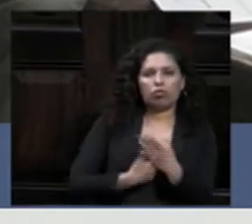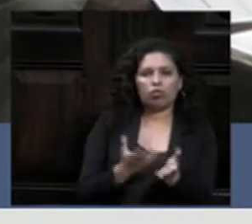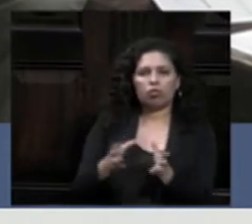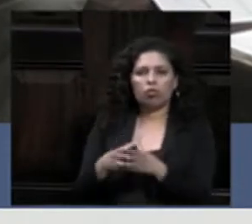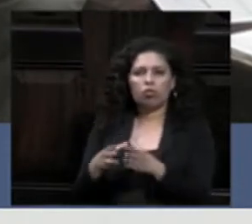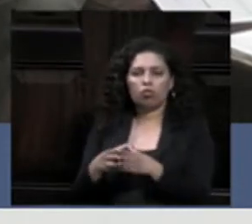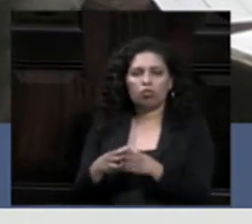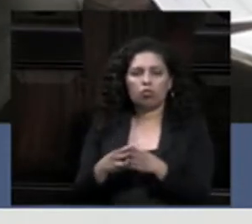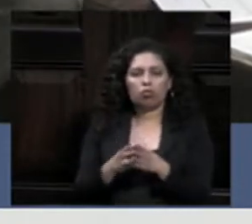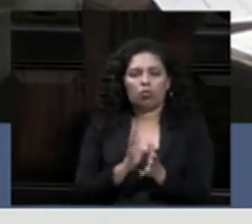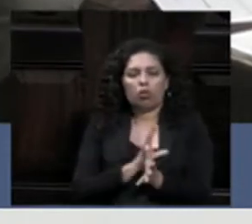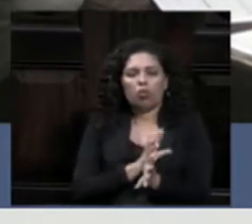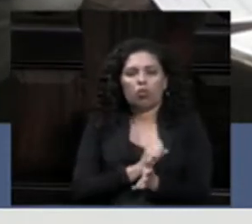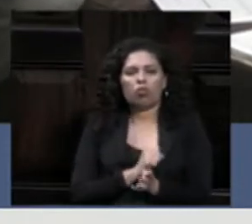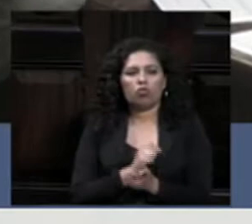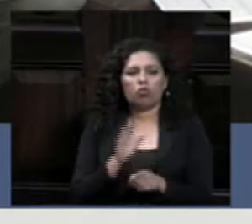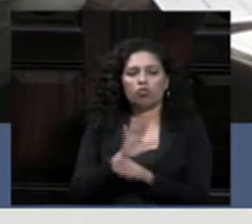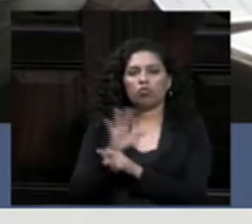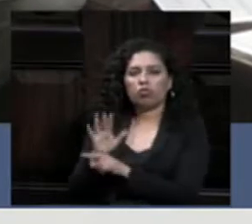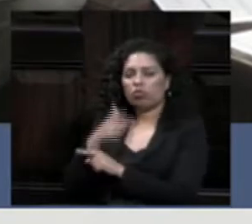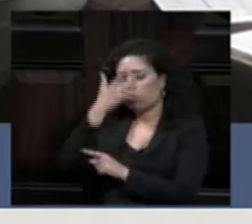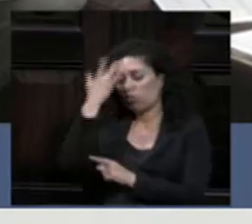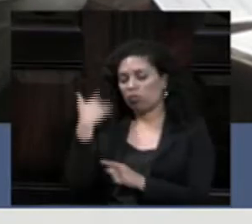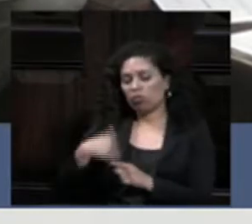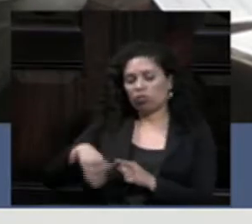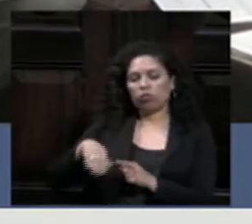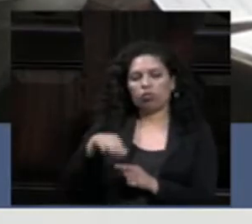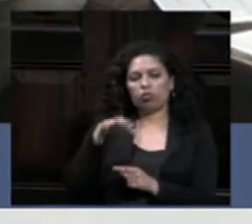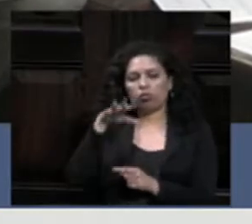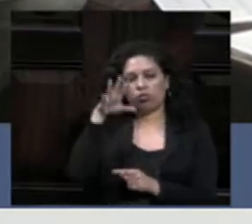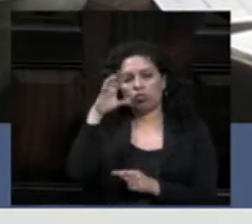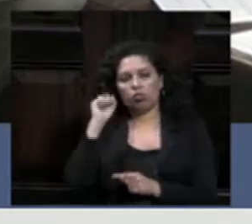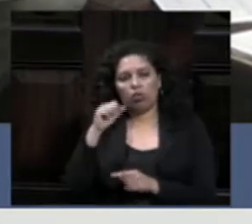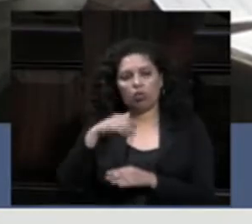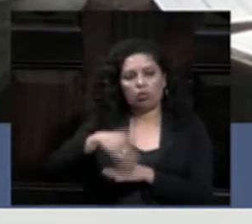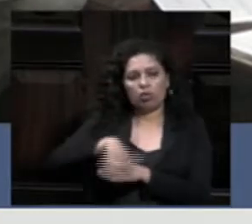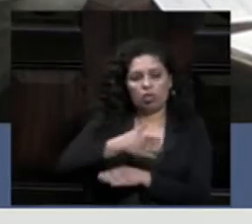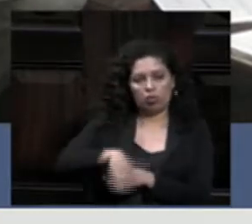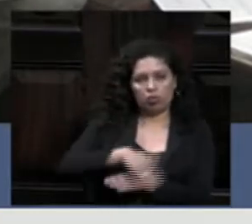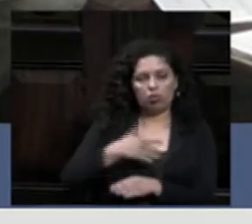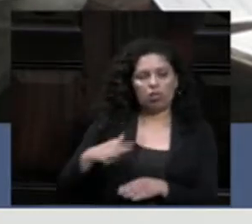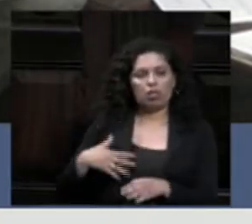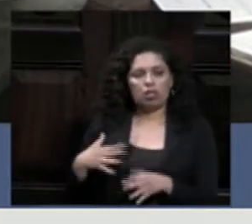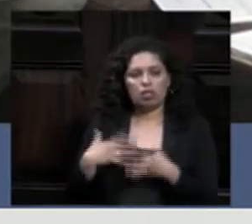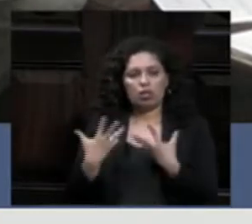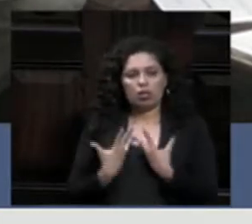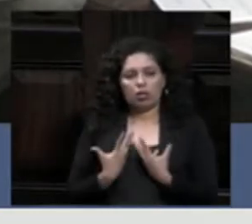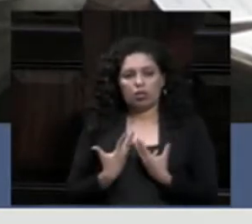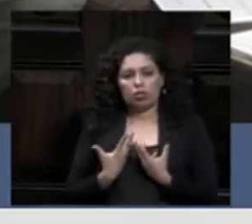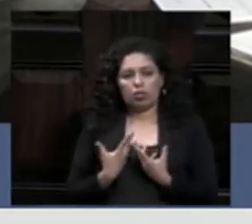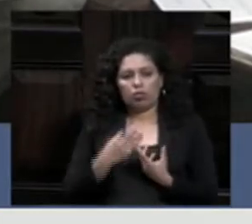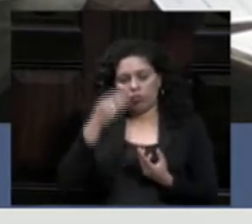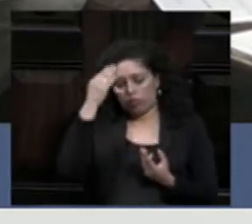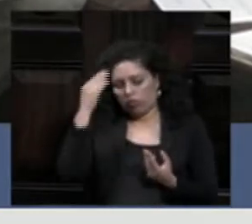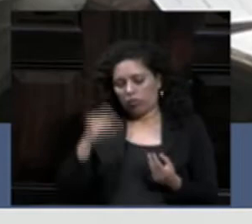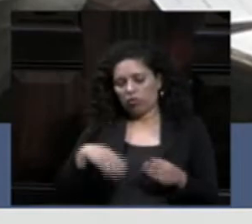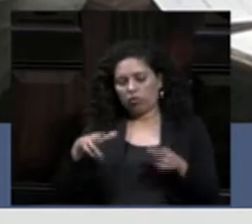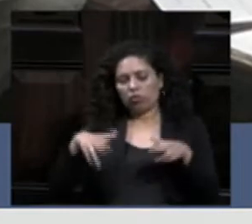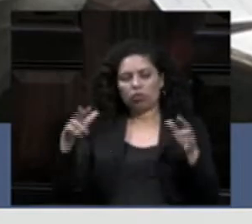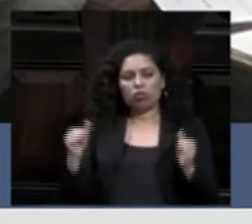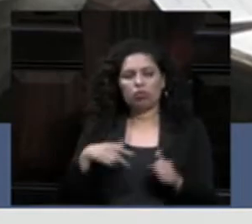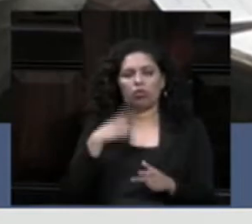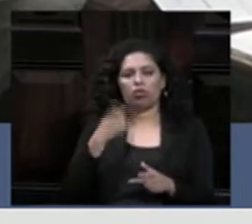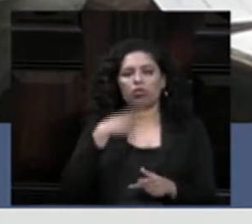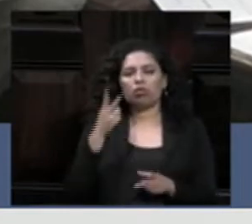marquises daqui do centro do Rio de Janeiro. Eu não vou me cansar de falar aqui a respeito disso. É